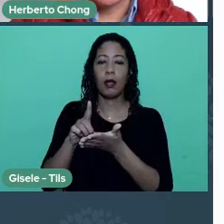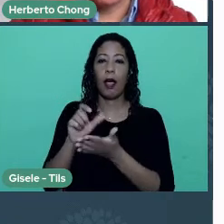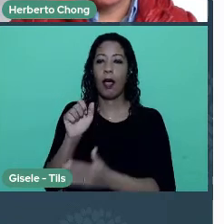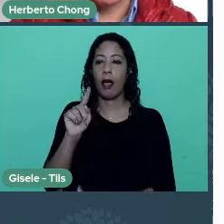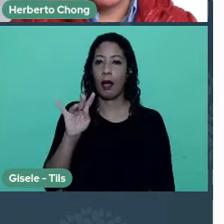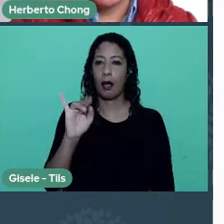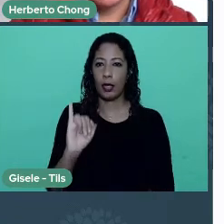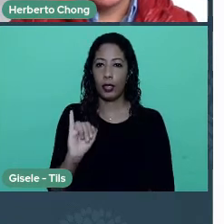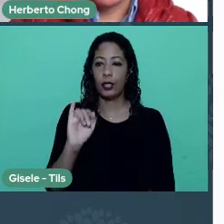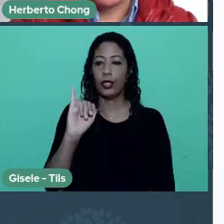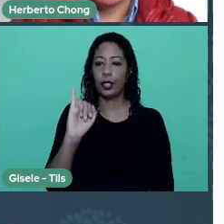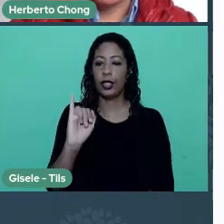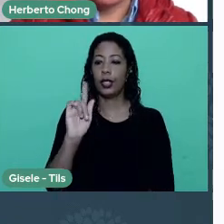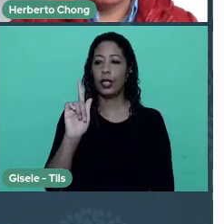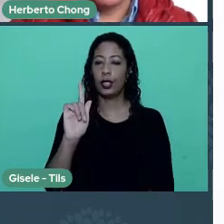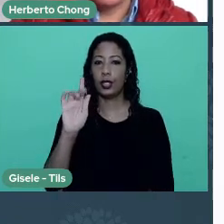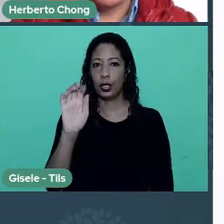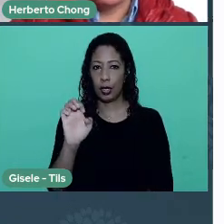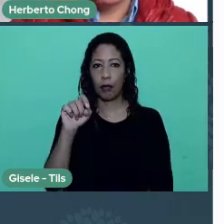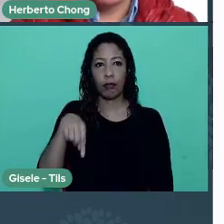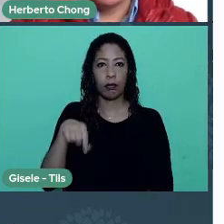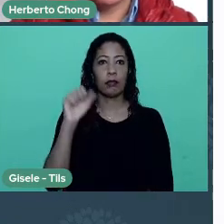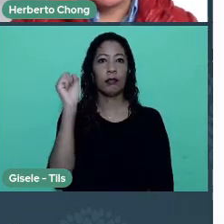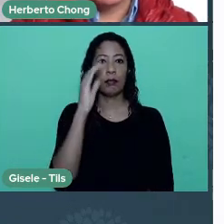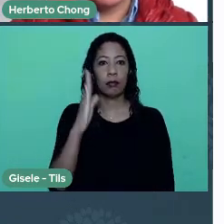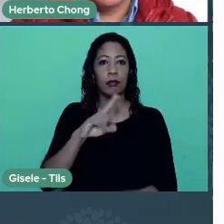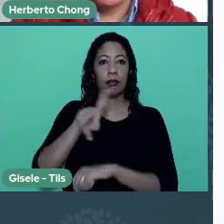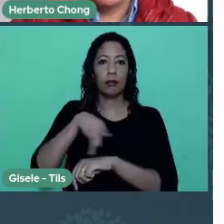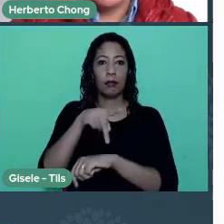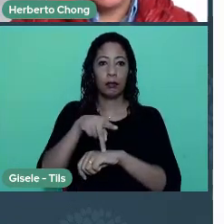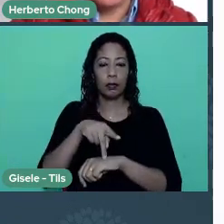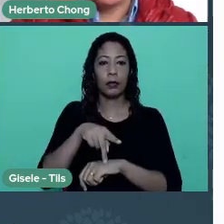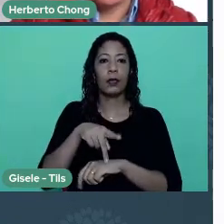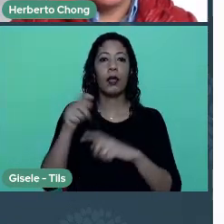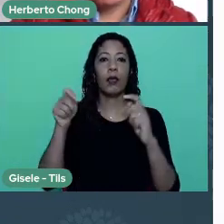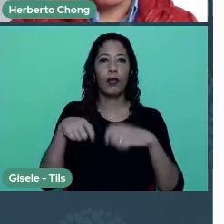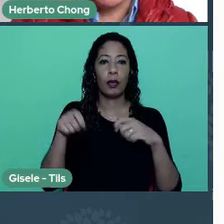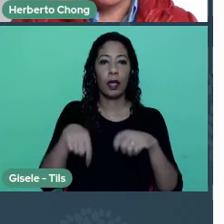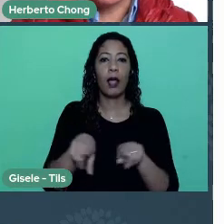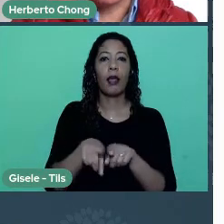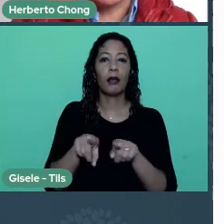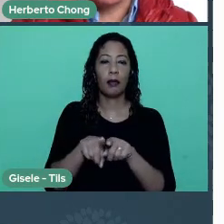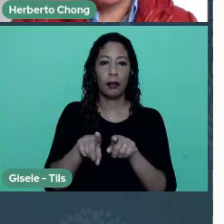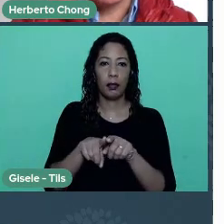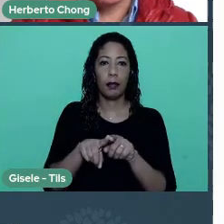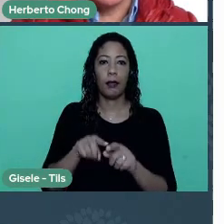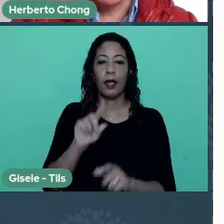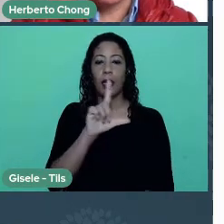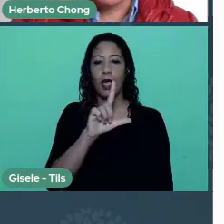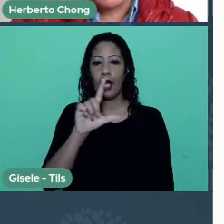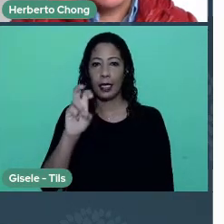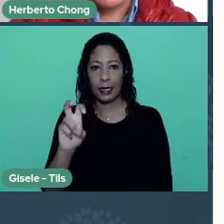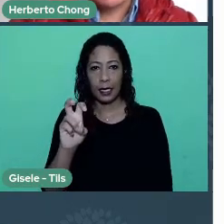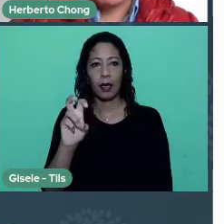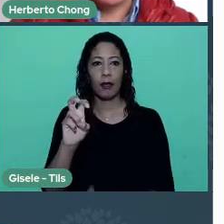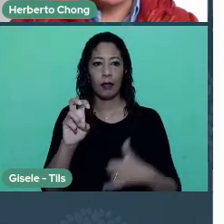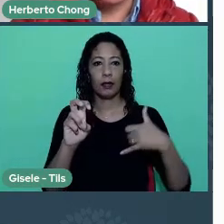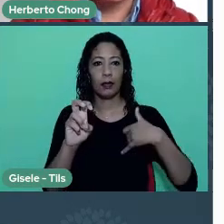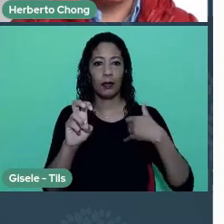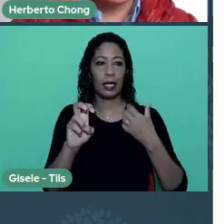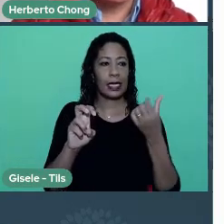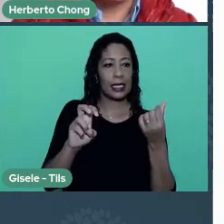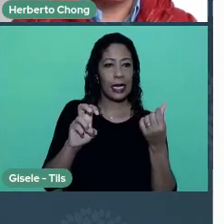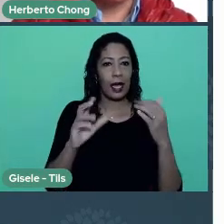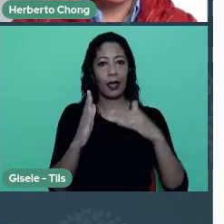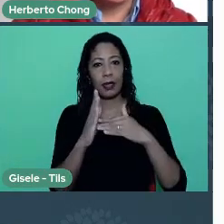Brasil, nós já temos também a possibilidade de utilizar o anti-L5 entre 6 e 11 anos. A partir